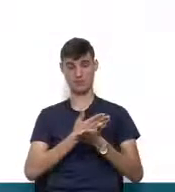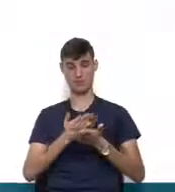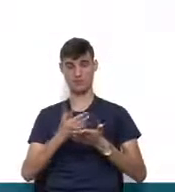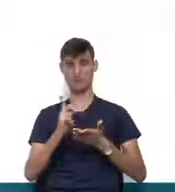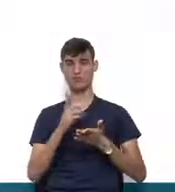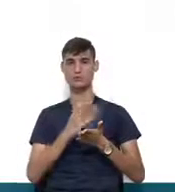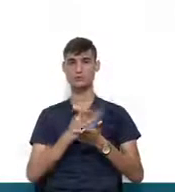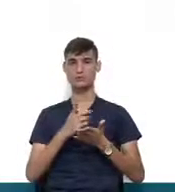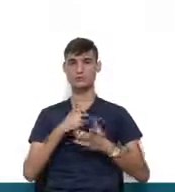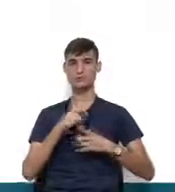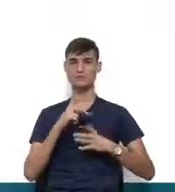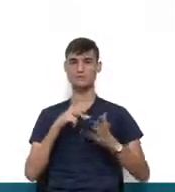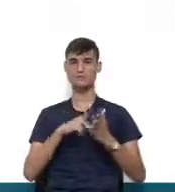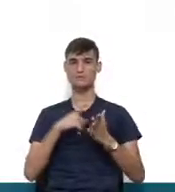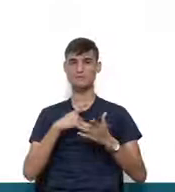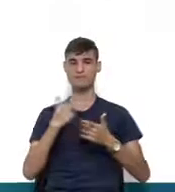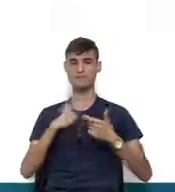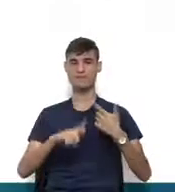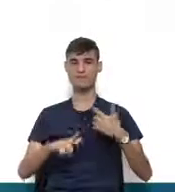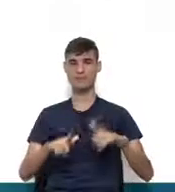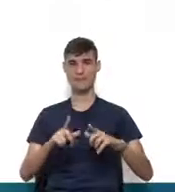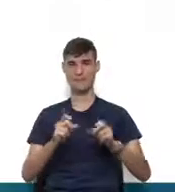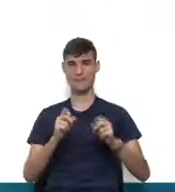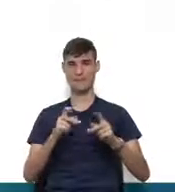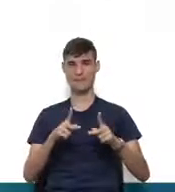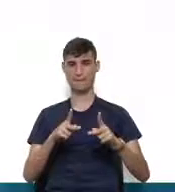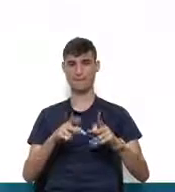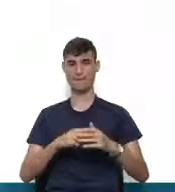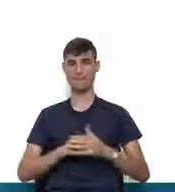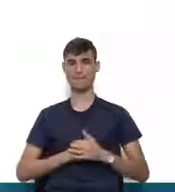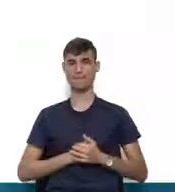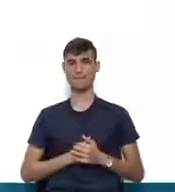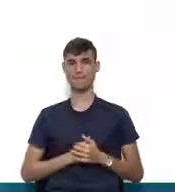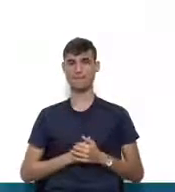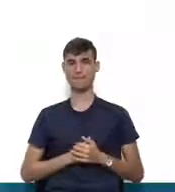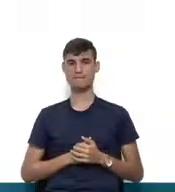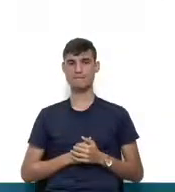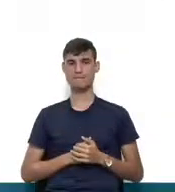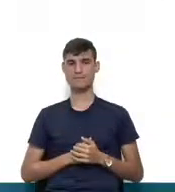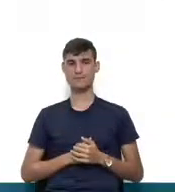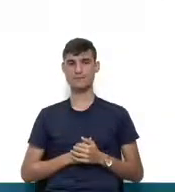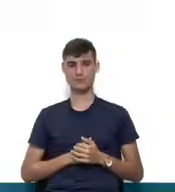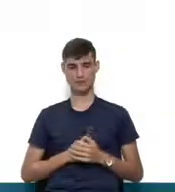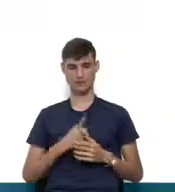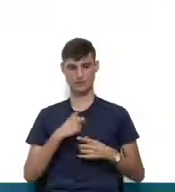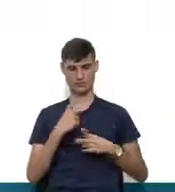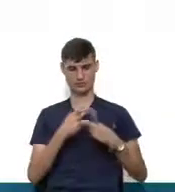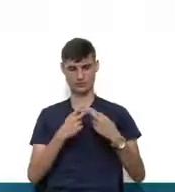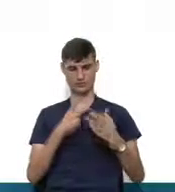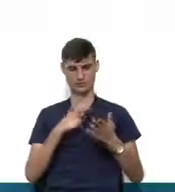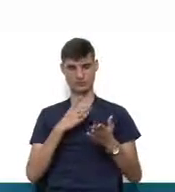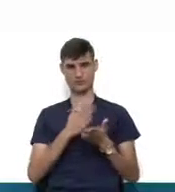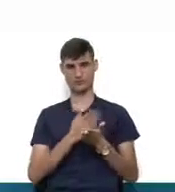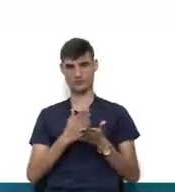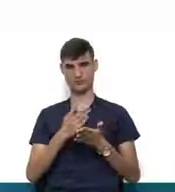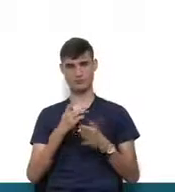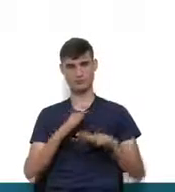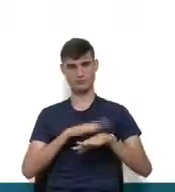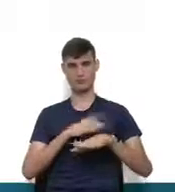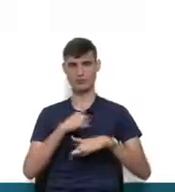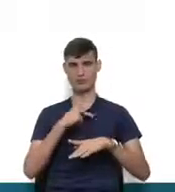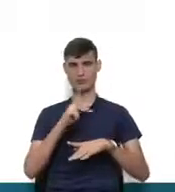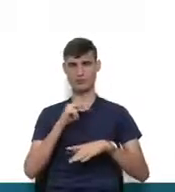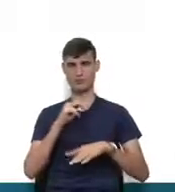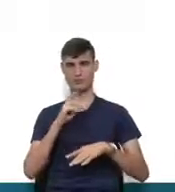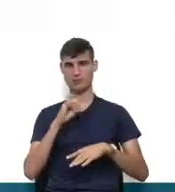ela começa, então, a se repetir, tá? Seja uma função periódica,